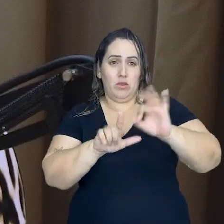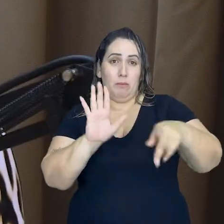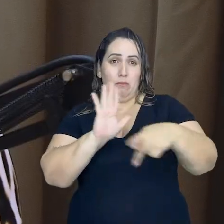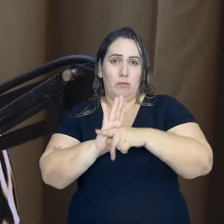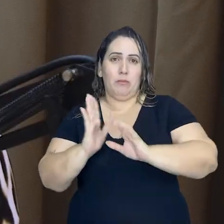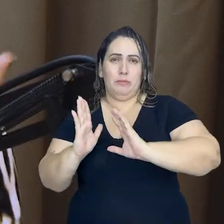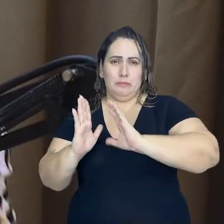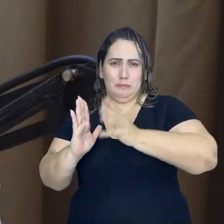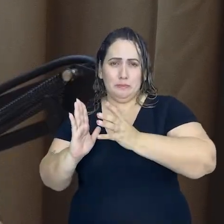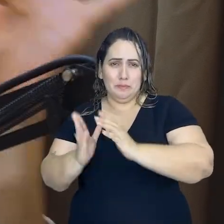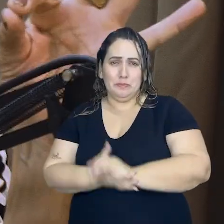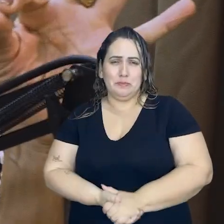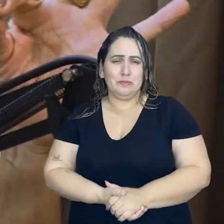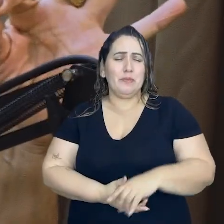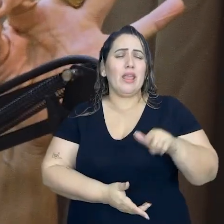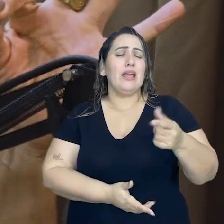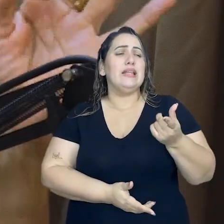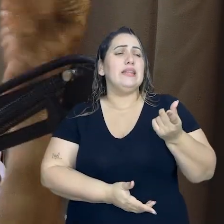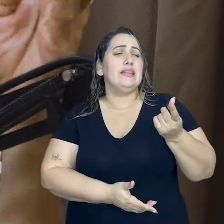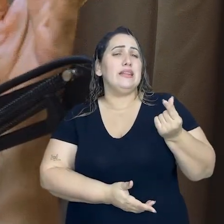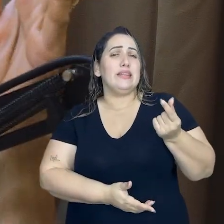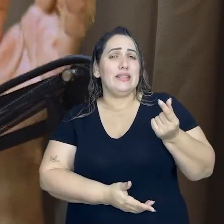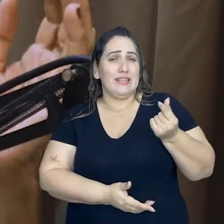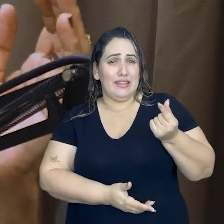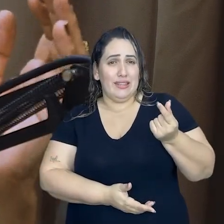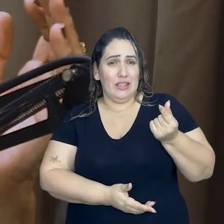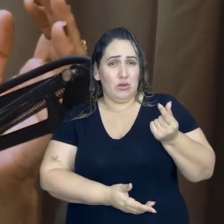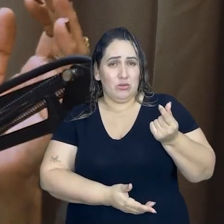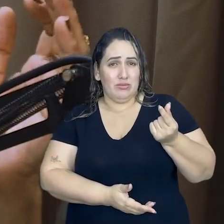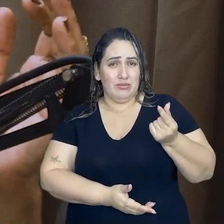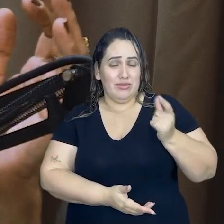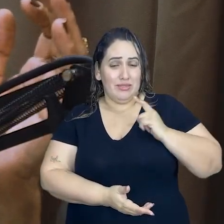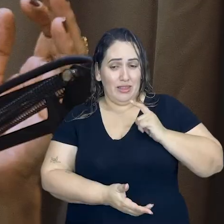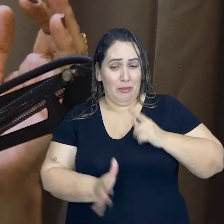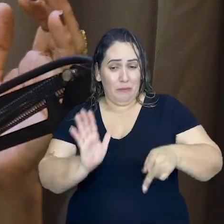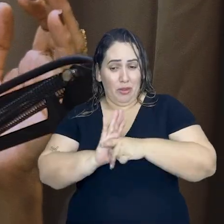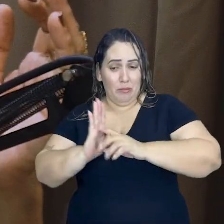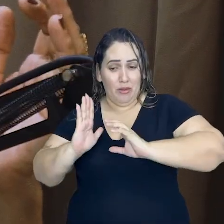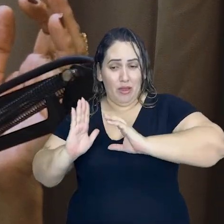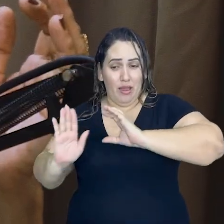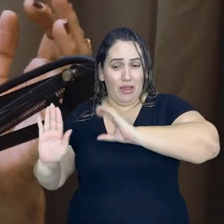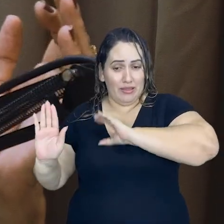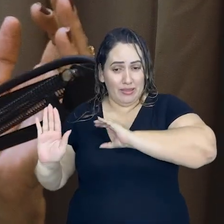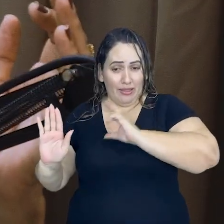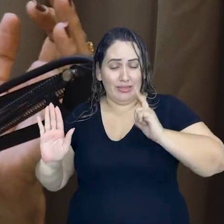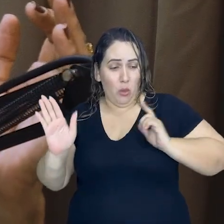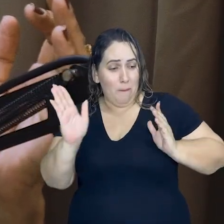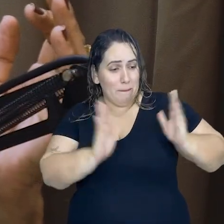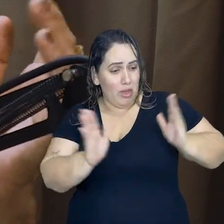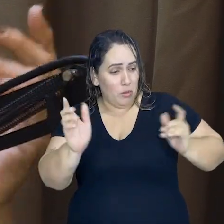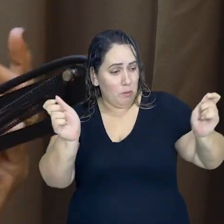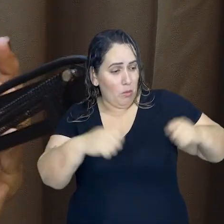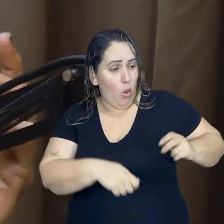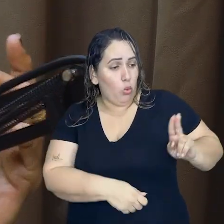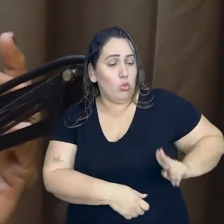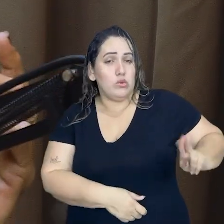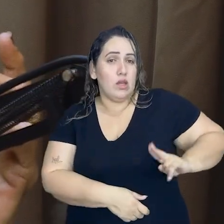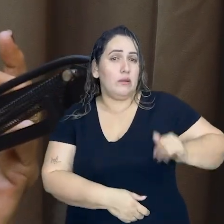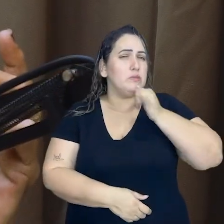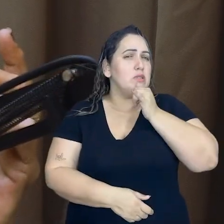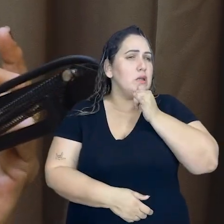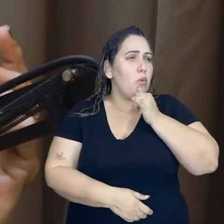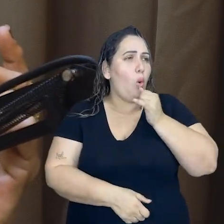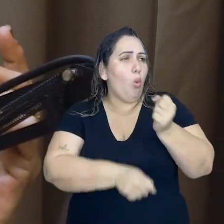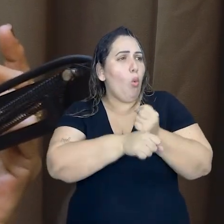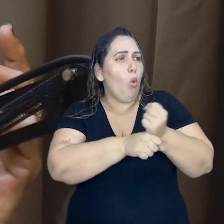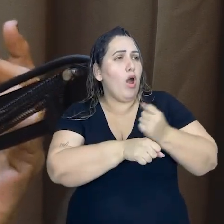campanha, ele só pode ser usado no período de campanha. 16 de agosto até a eleição. Até a véspera da